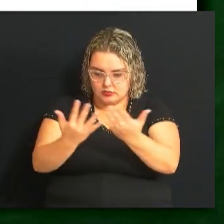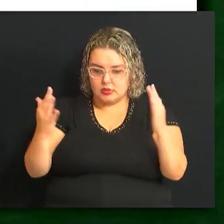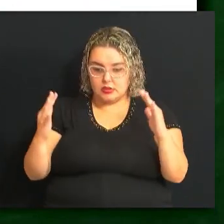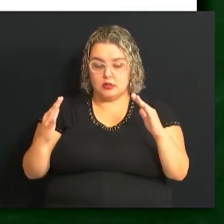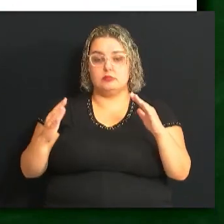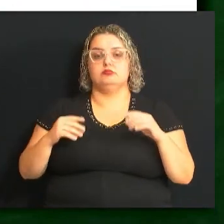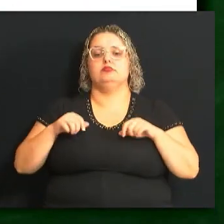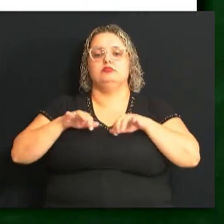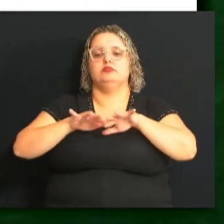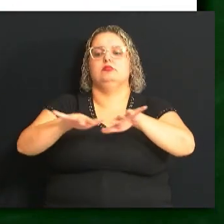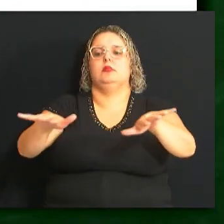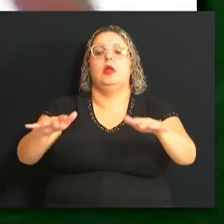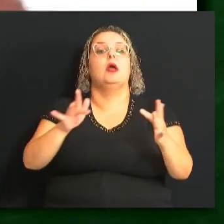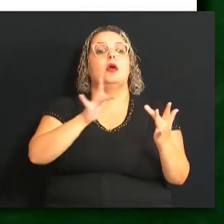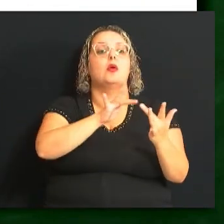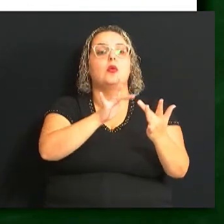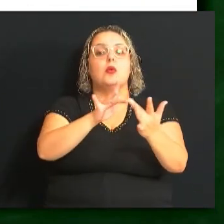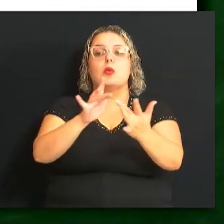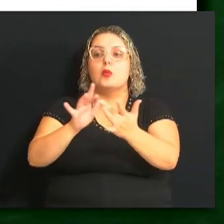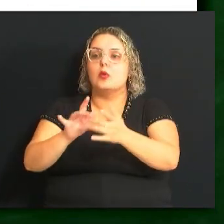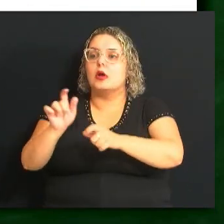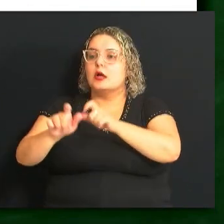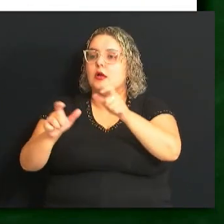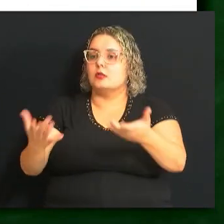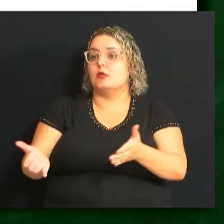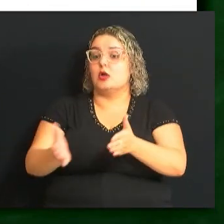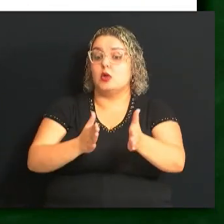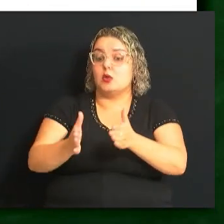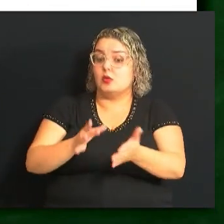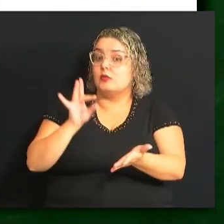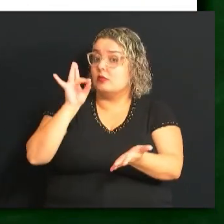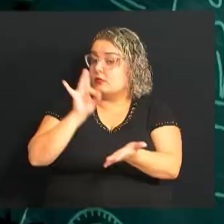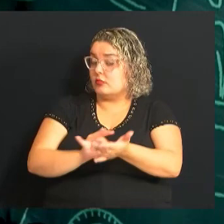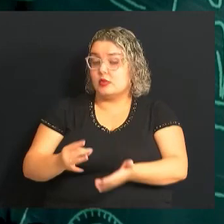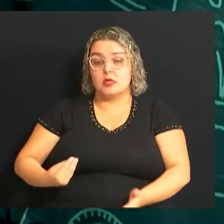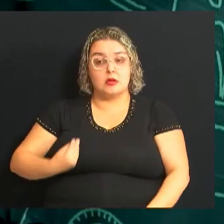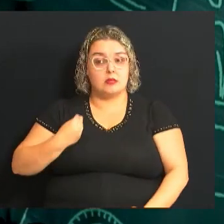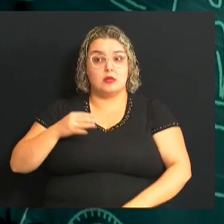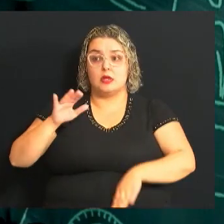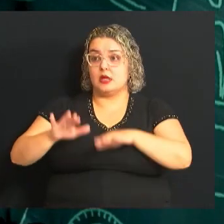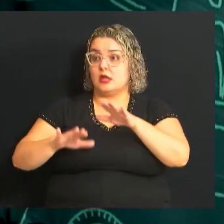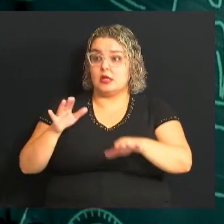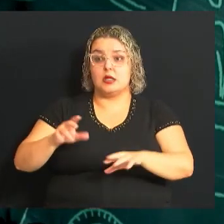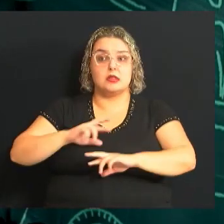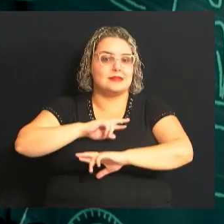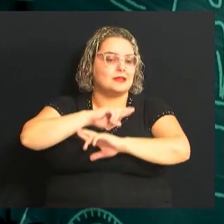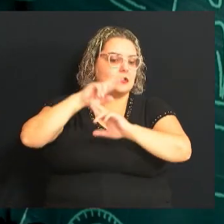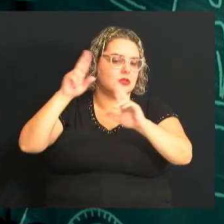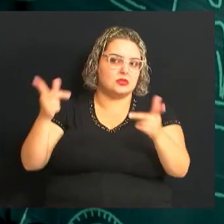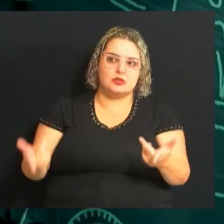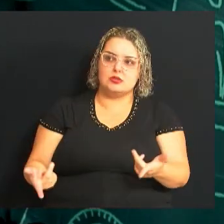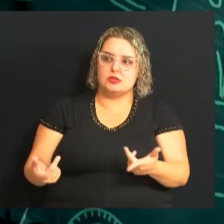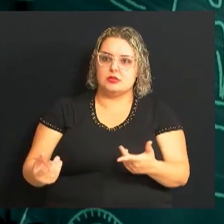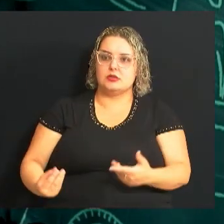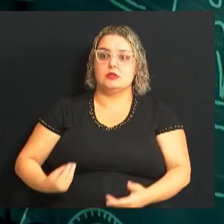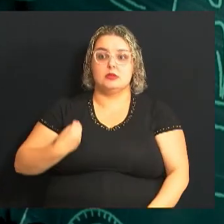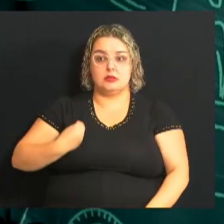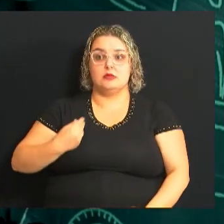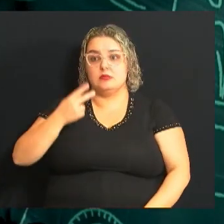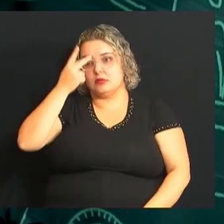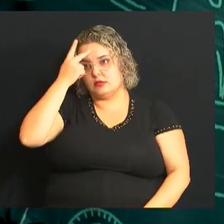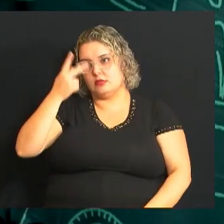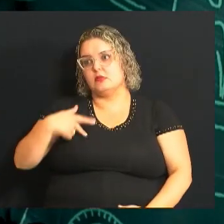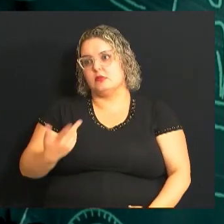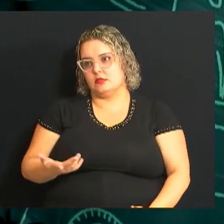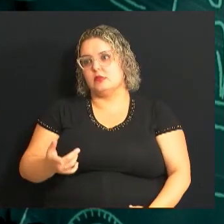de entrar em contato com pessoas em situação de vida real, que muitas vezes é muito diferente da condição que ele vive, sem dúvida, e ter